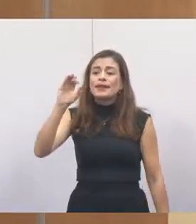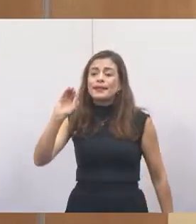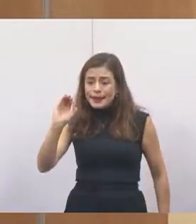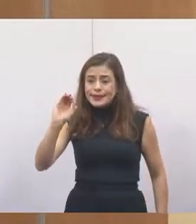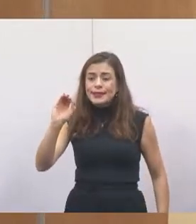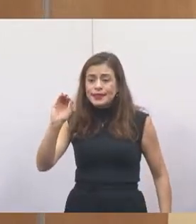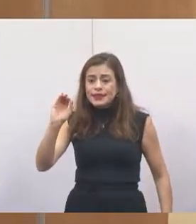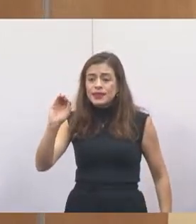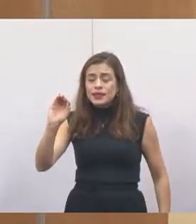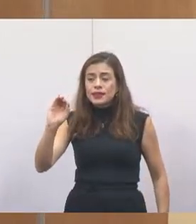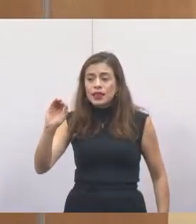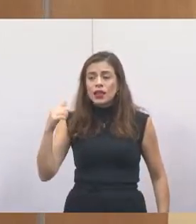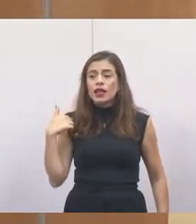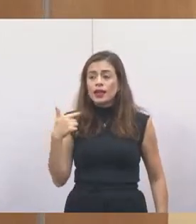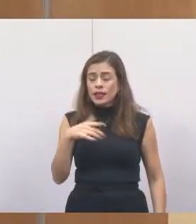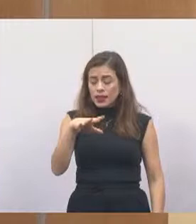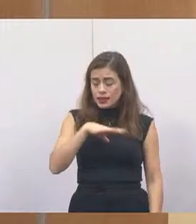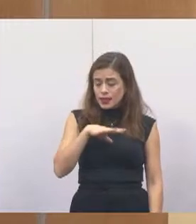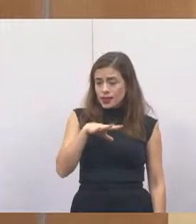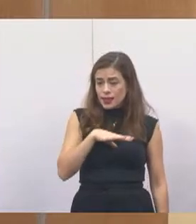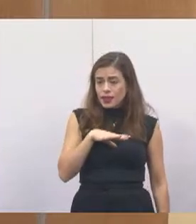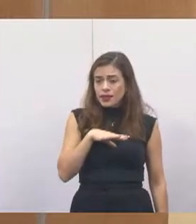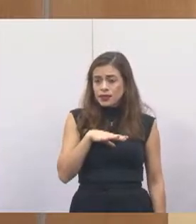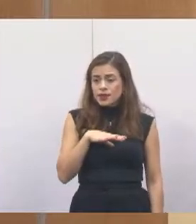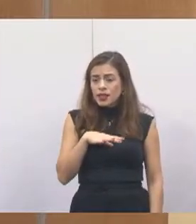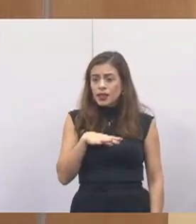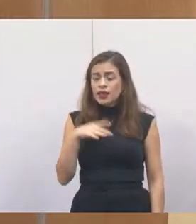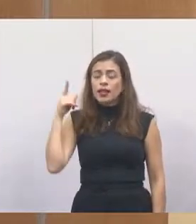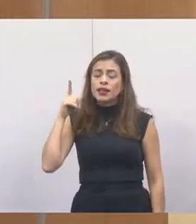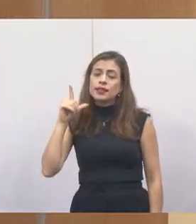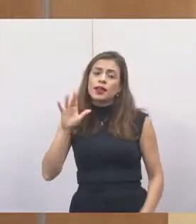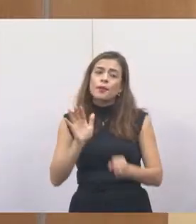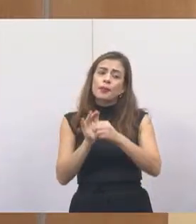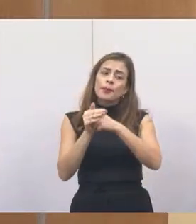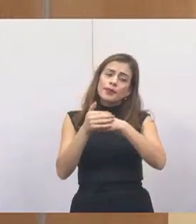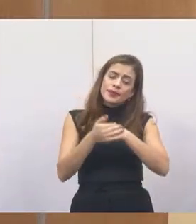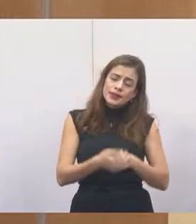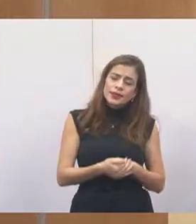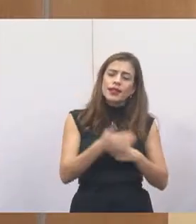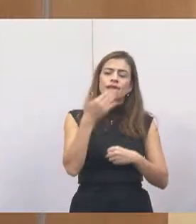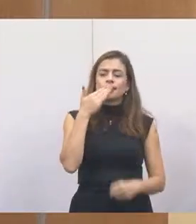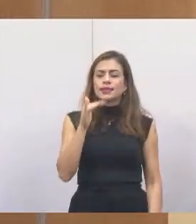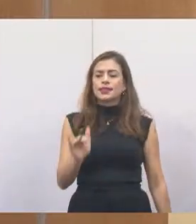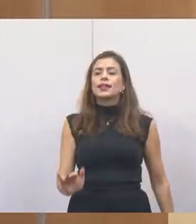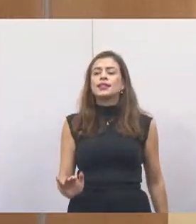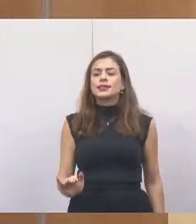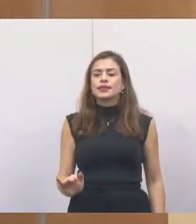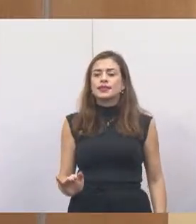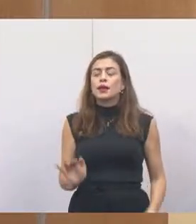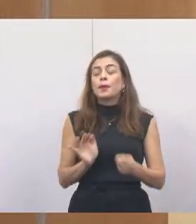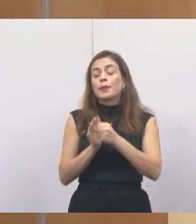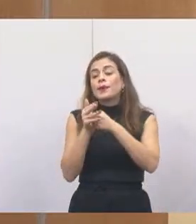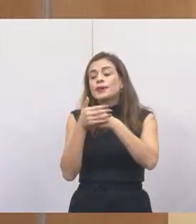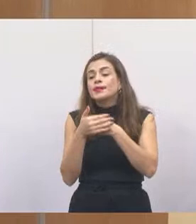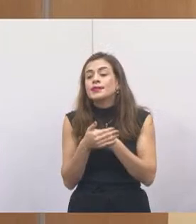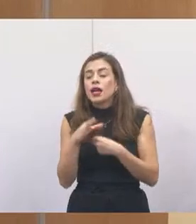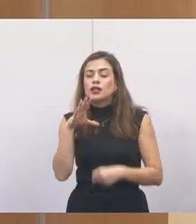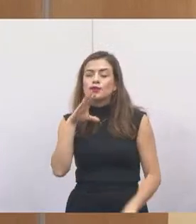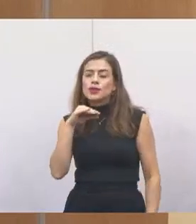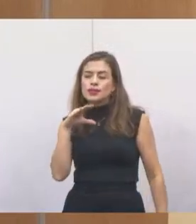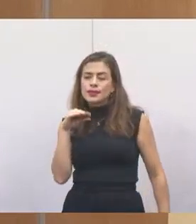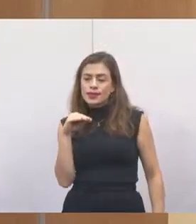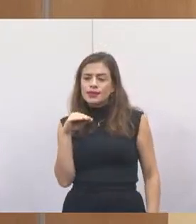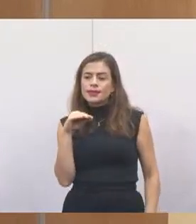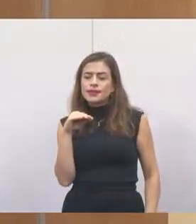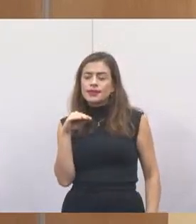no município de Jacareí, continuar garantindo a proteção às nossas crianças, proteção aos nossos